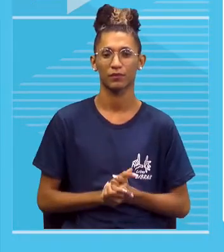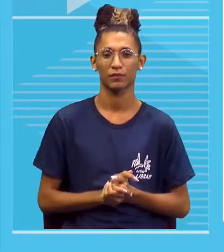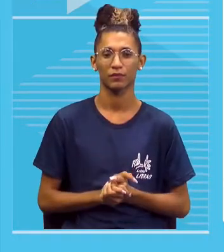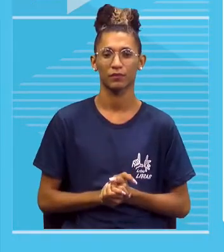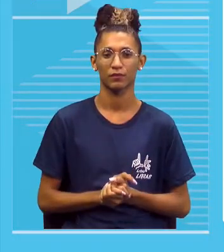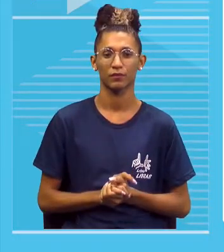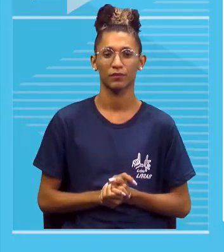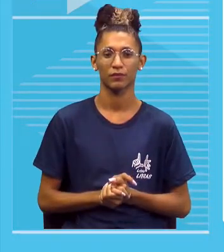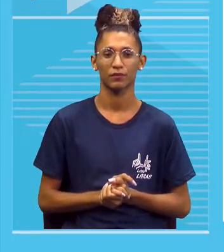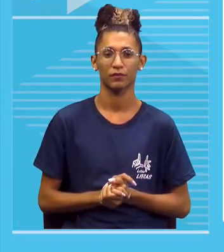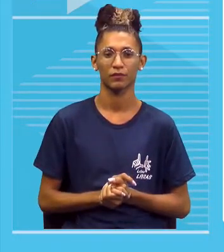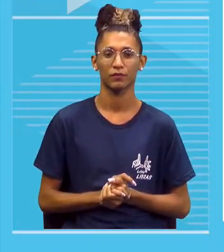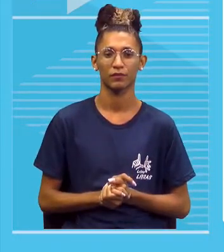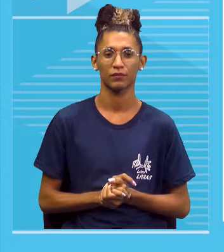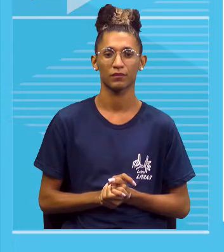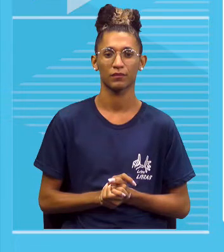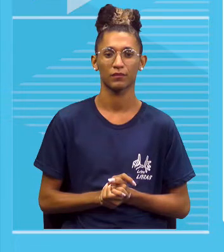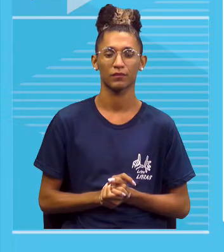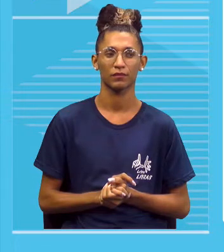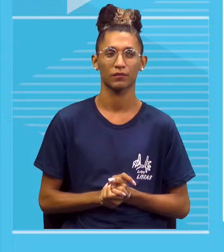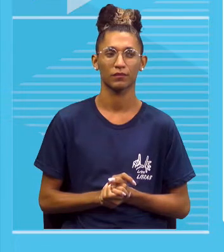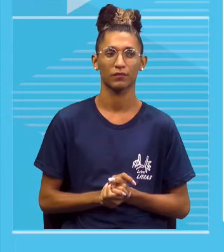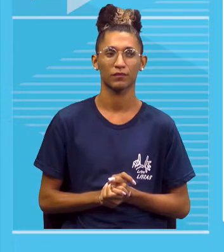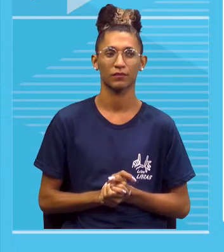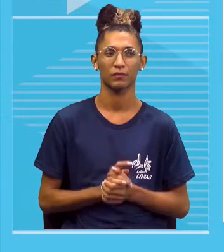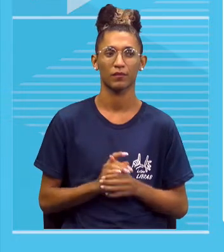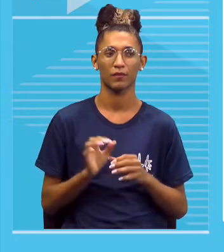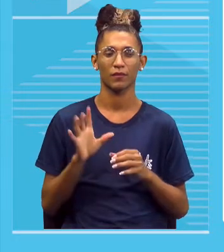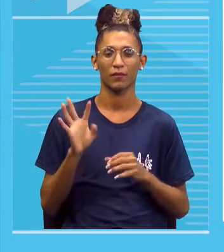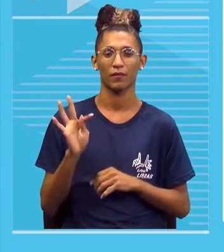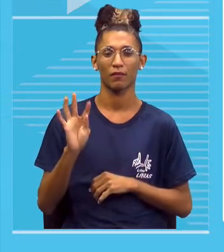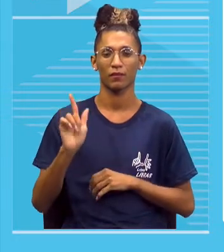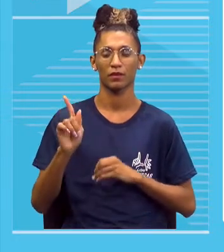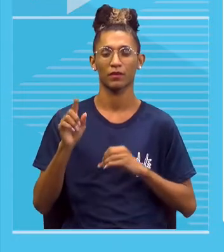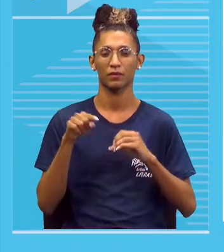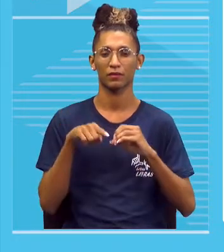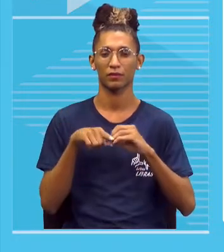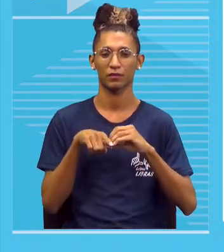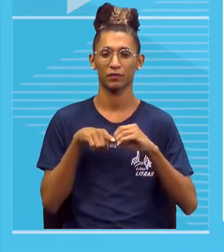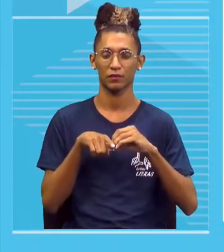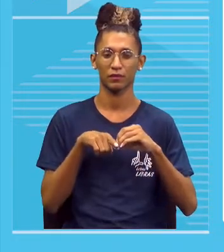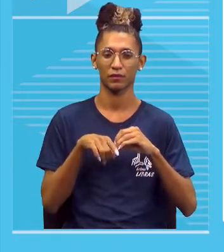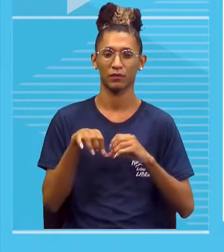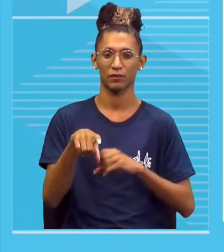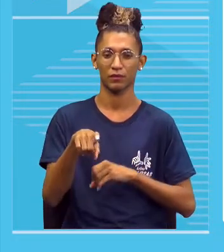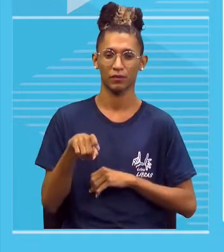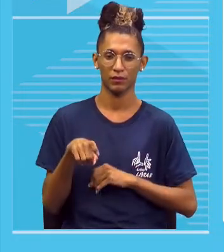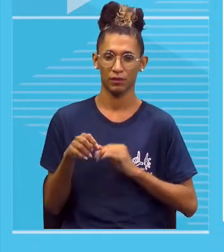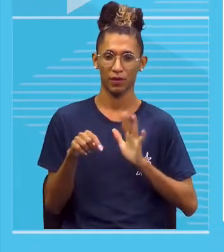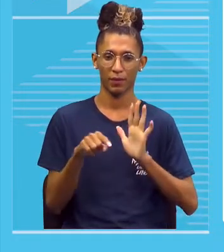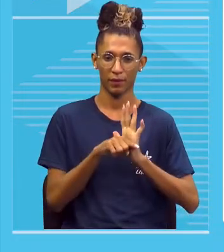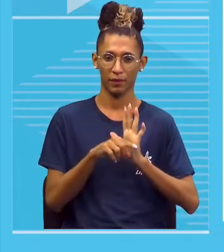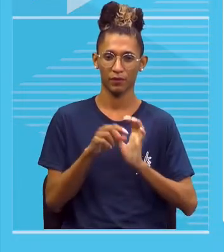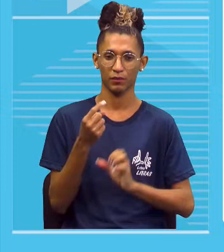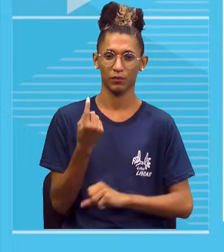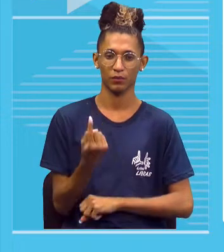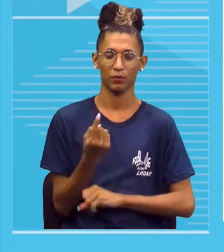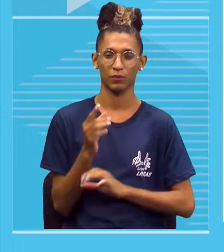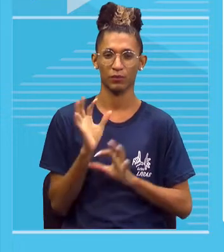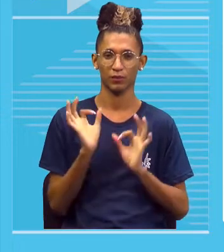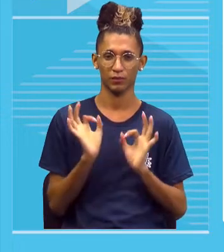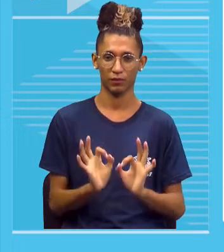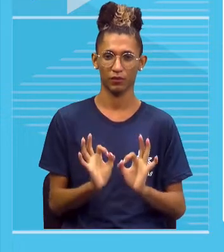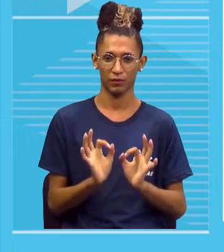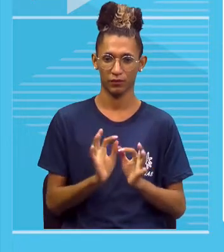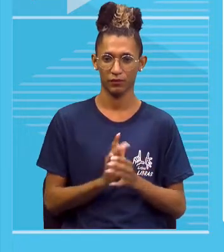menos um olha aí ó até gente de x é menos um Ah tá certo